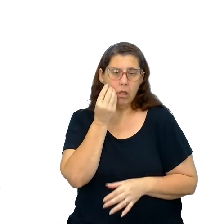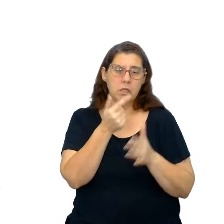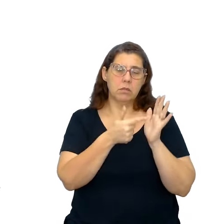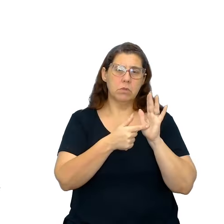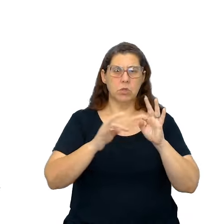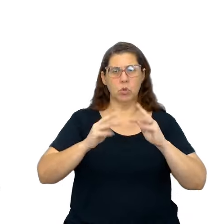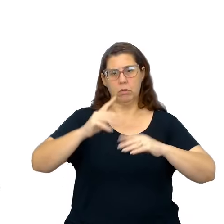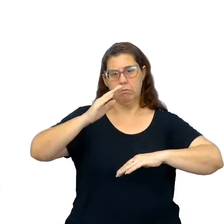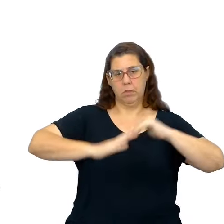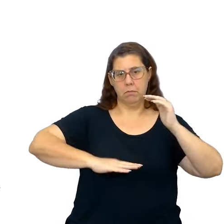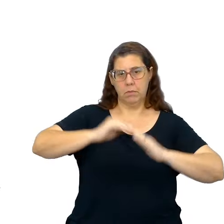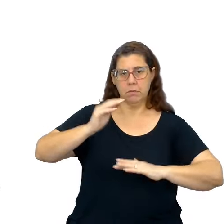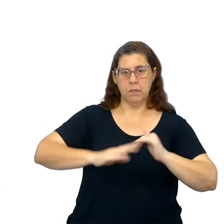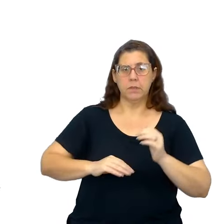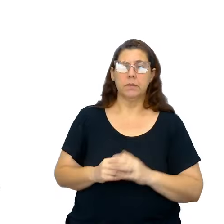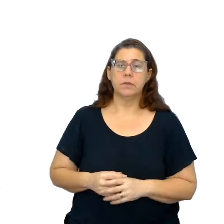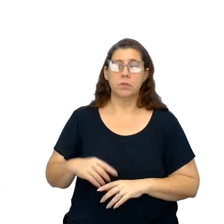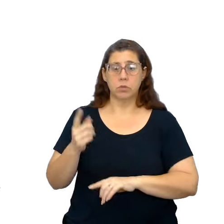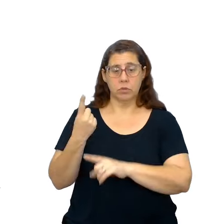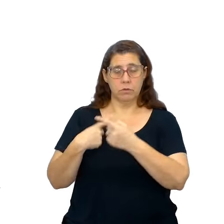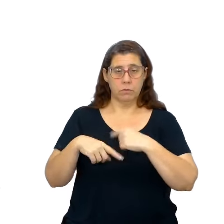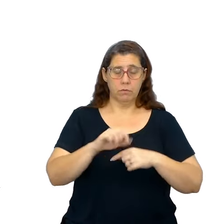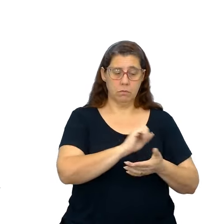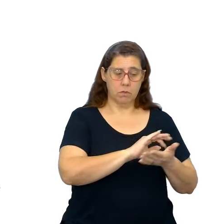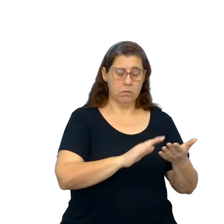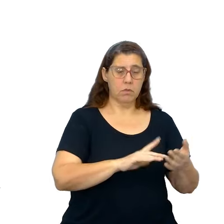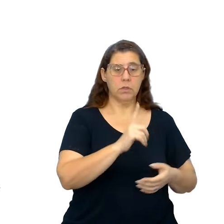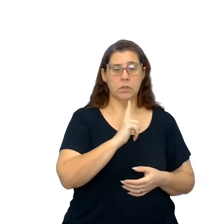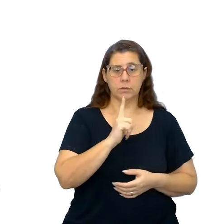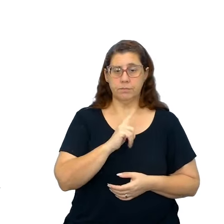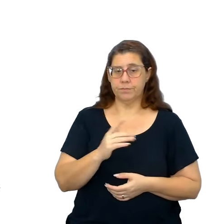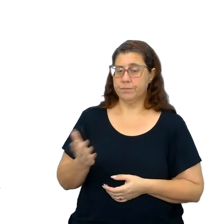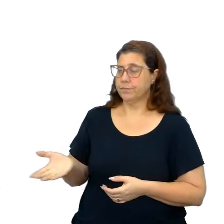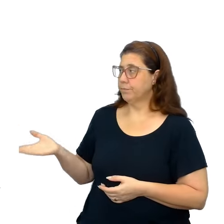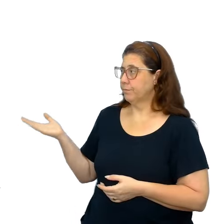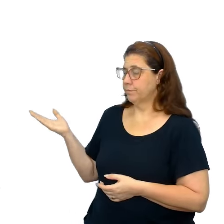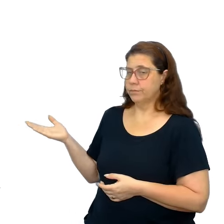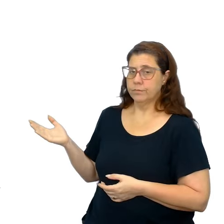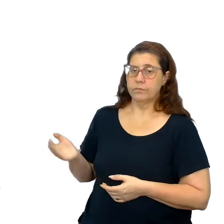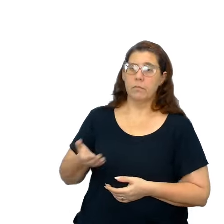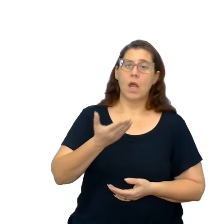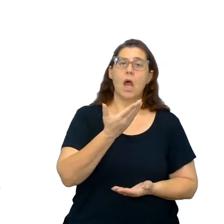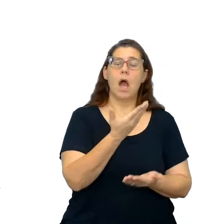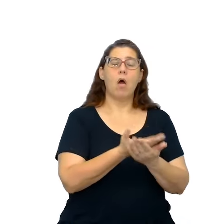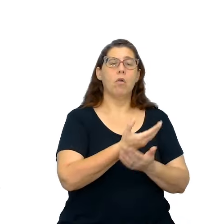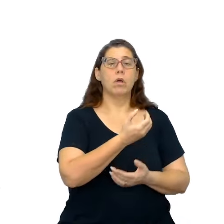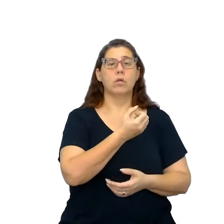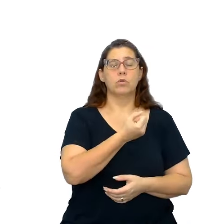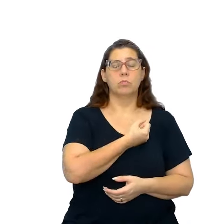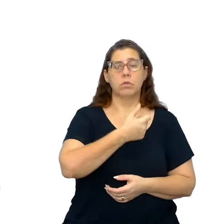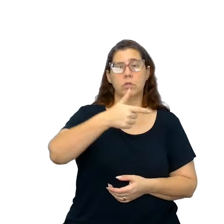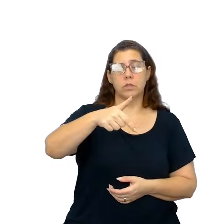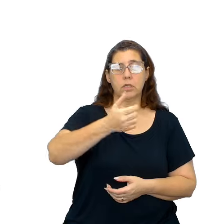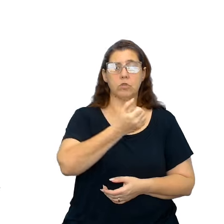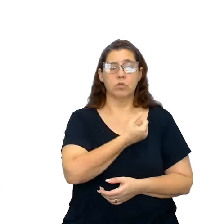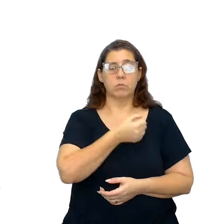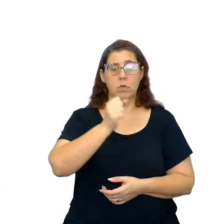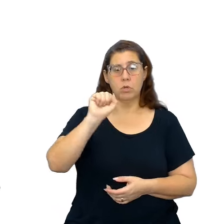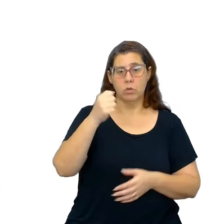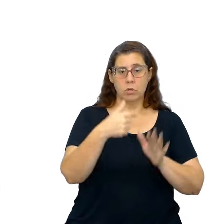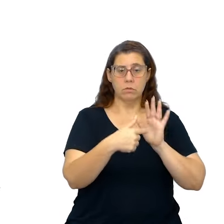toda a habilidade. Avançando para a atividade, nós temos então uma atividade das aulas 7 e 8, onde é colocada uma situação